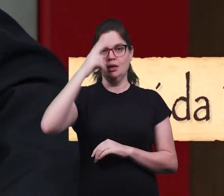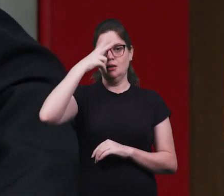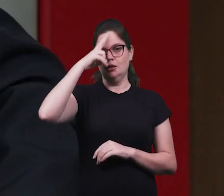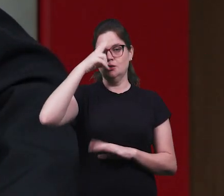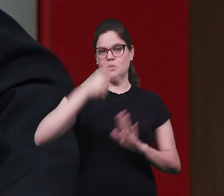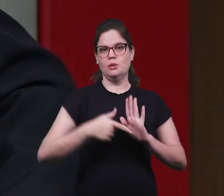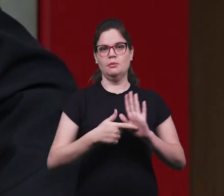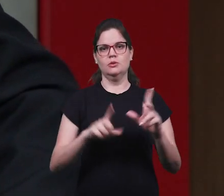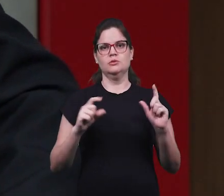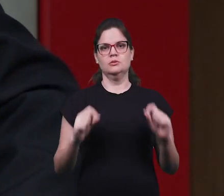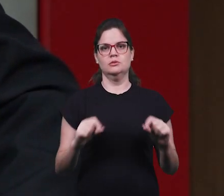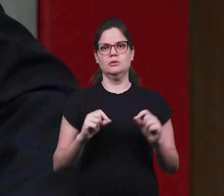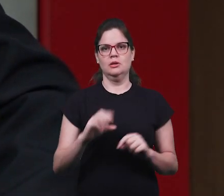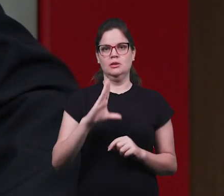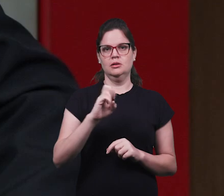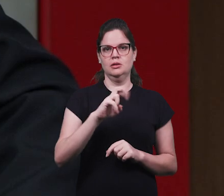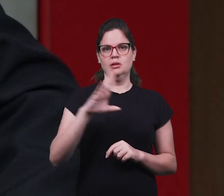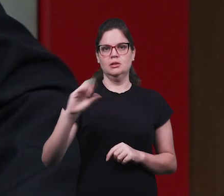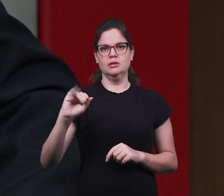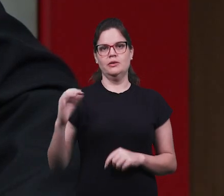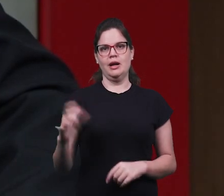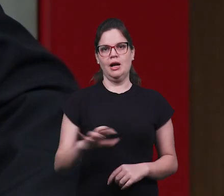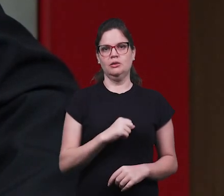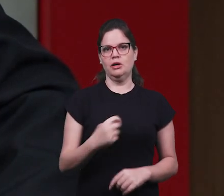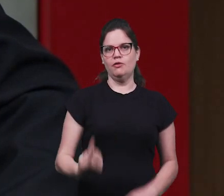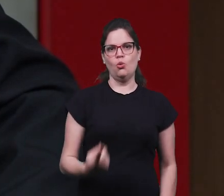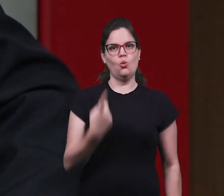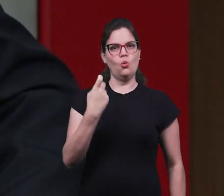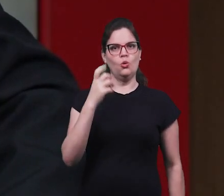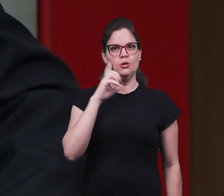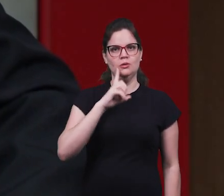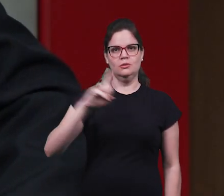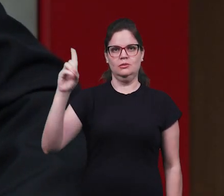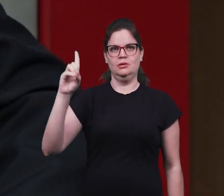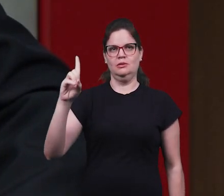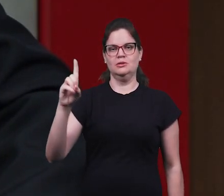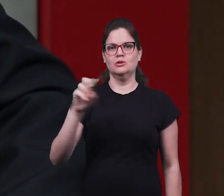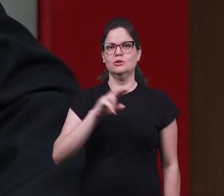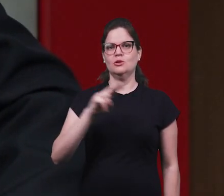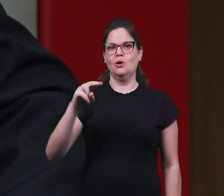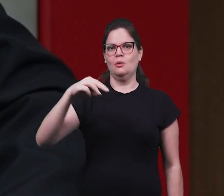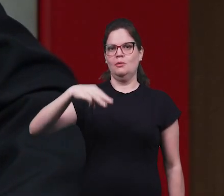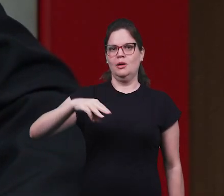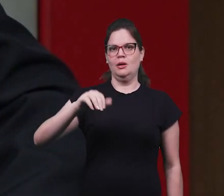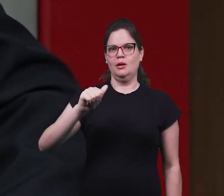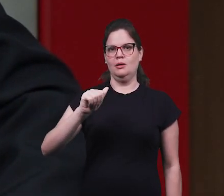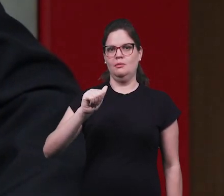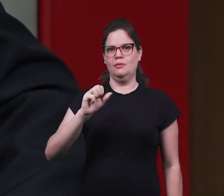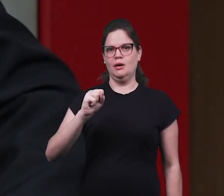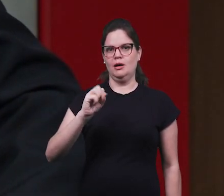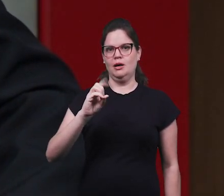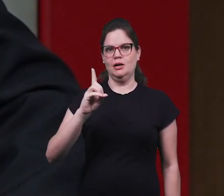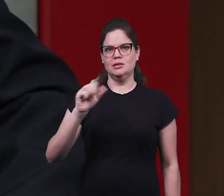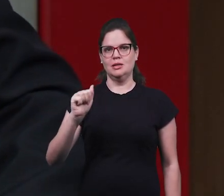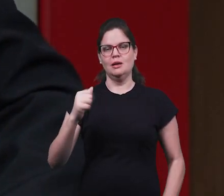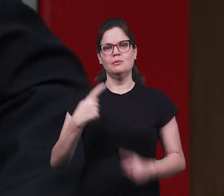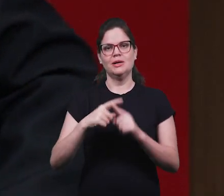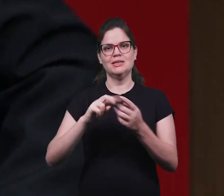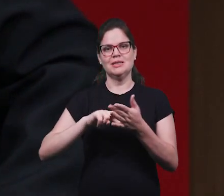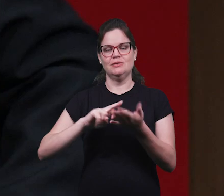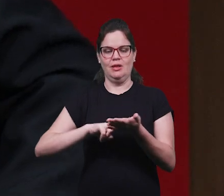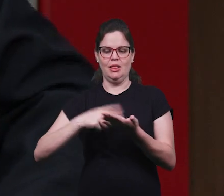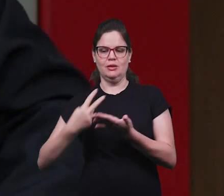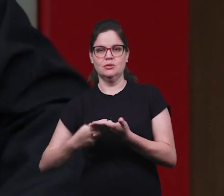conta que Ciro, ele adorava um Deus único. Foi. E ele chamava de Mazda, que dizia o